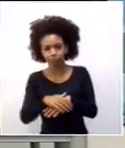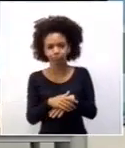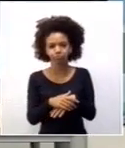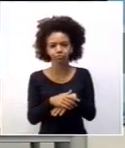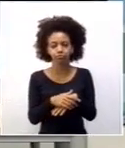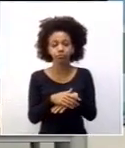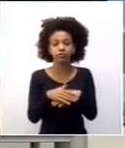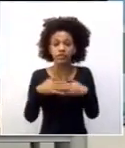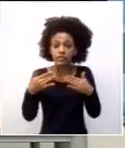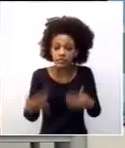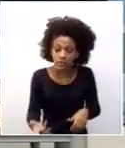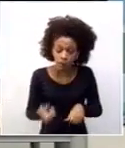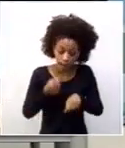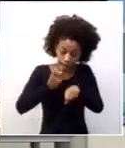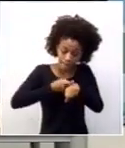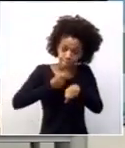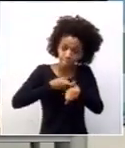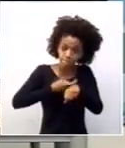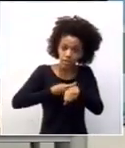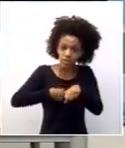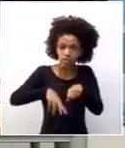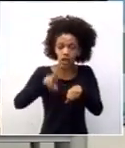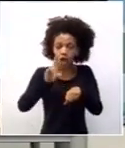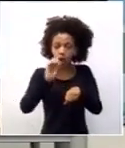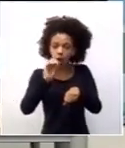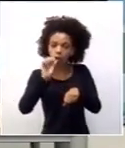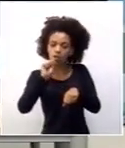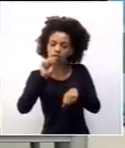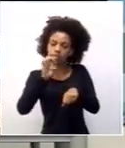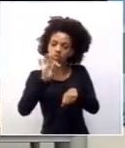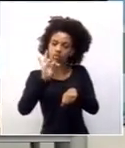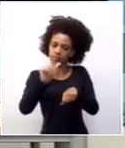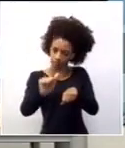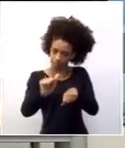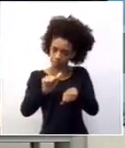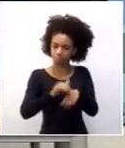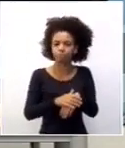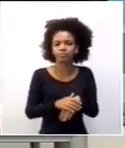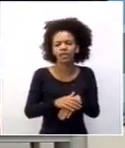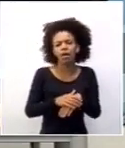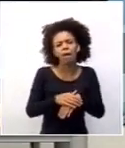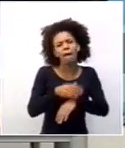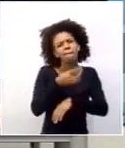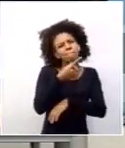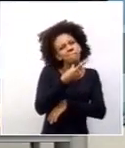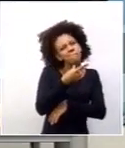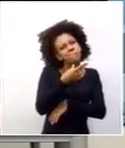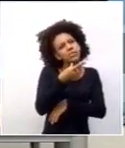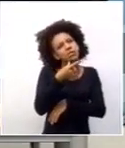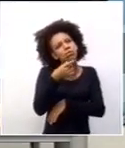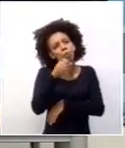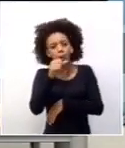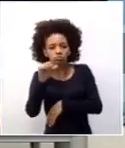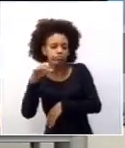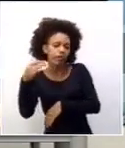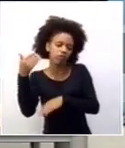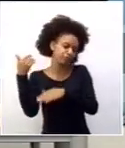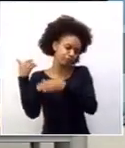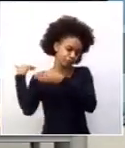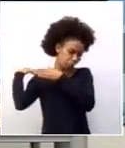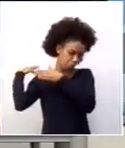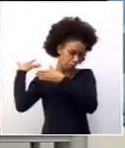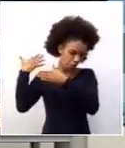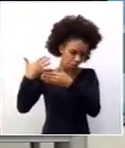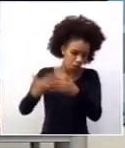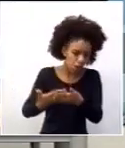símbolos. Então a Pedra de Roseta, só em 1822, tá? Muito tempo depois que a gente vai começar a aprender e descobrir o que os